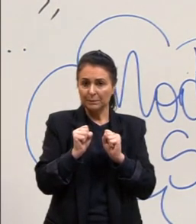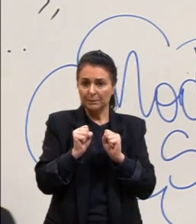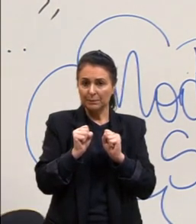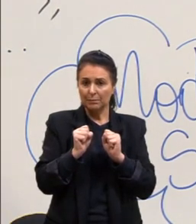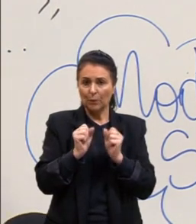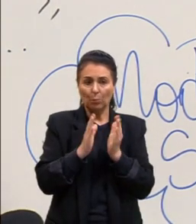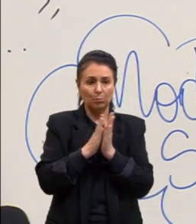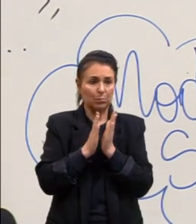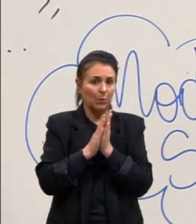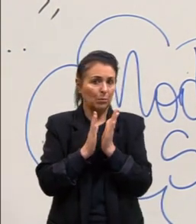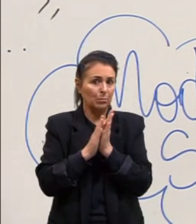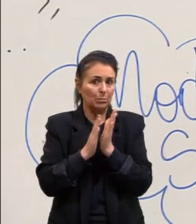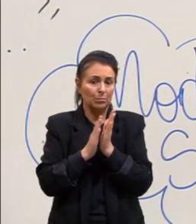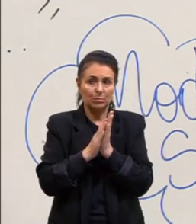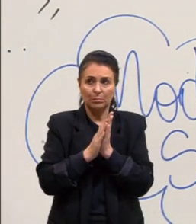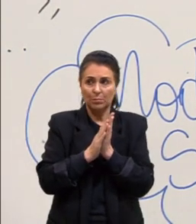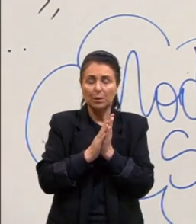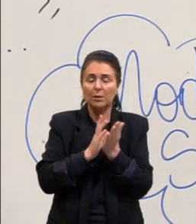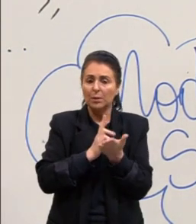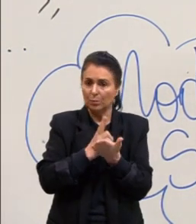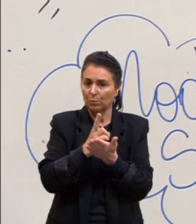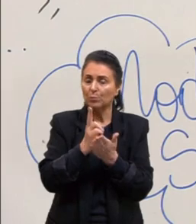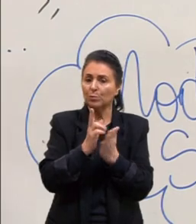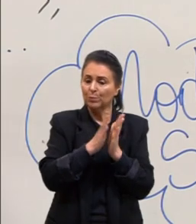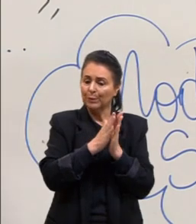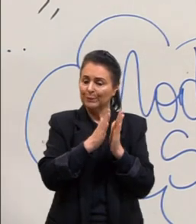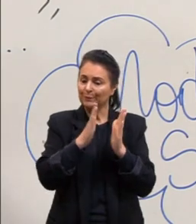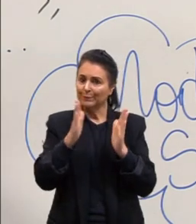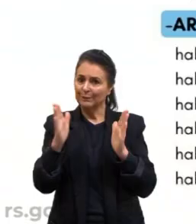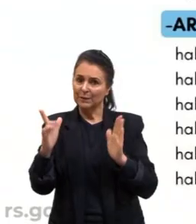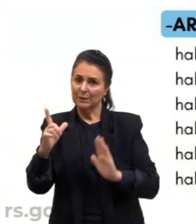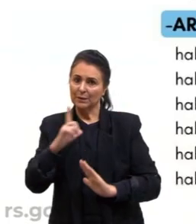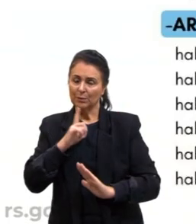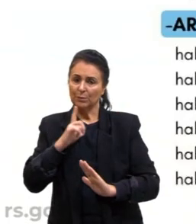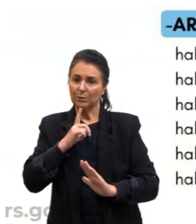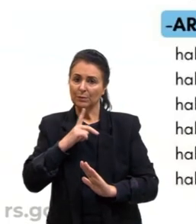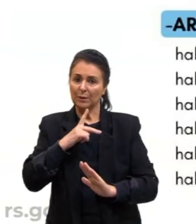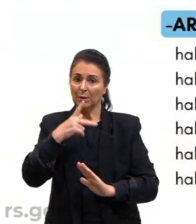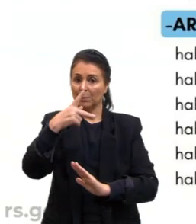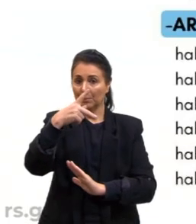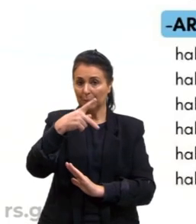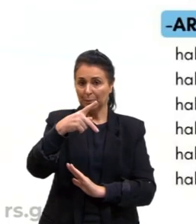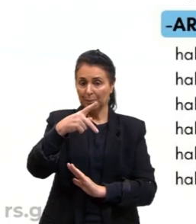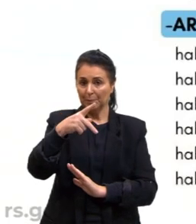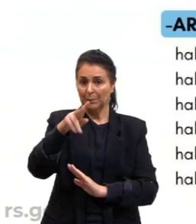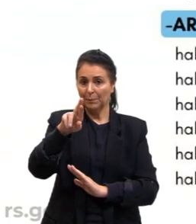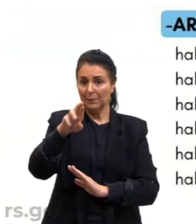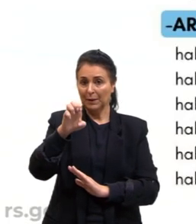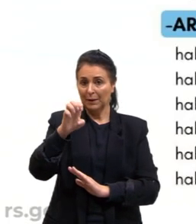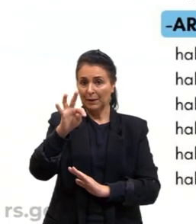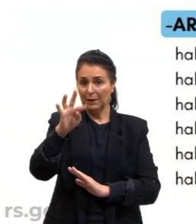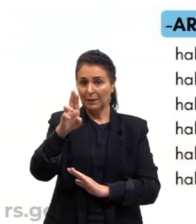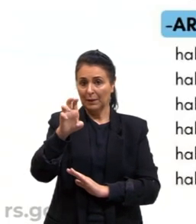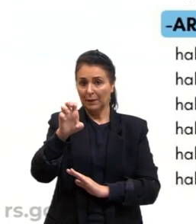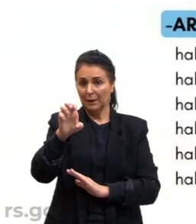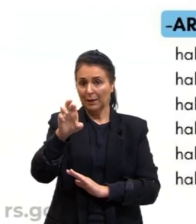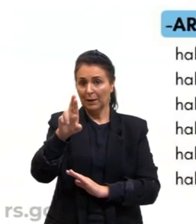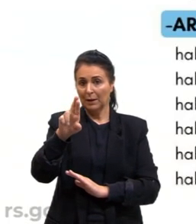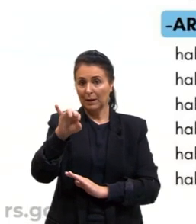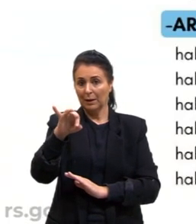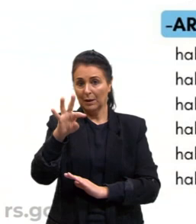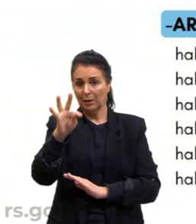aplaudido né e assim por diante então nós temos aí pretérito perfeito o